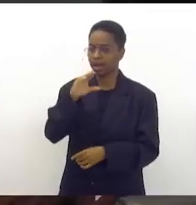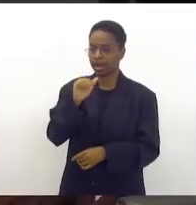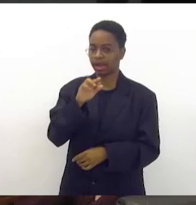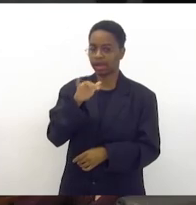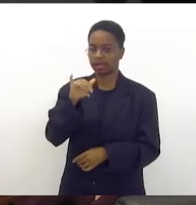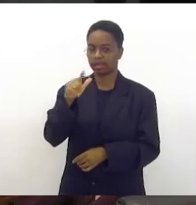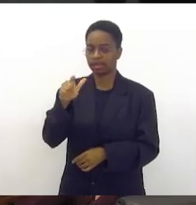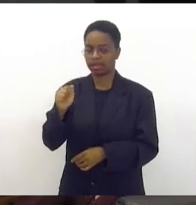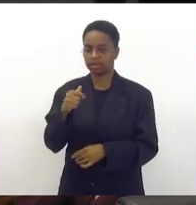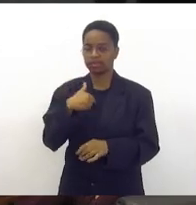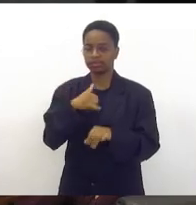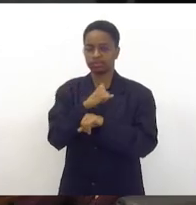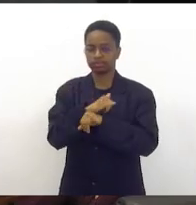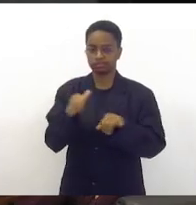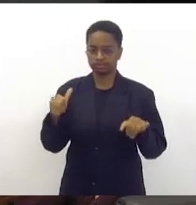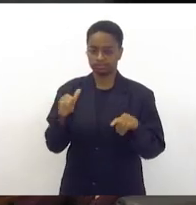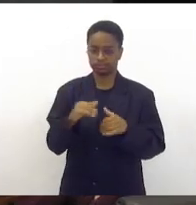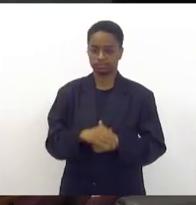Anuncio.